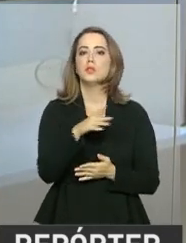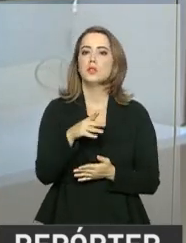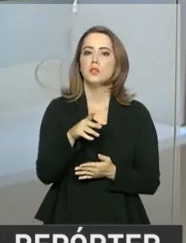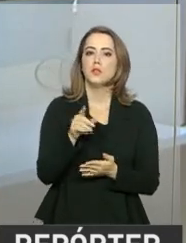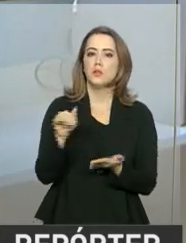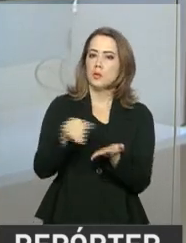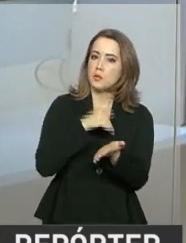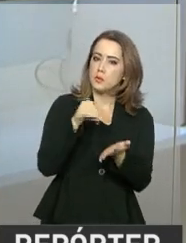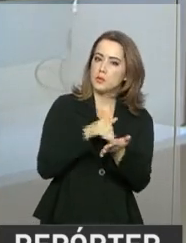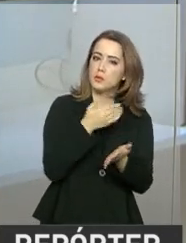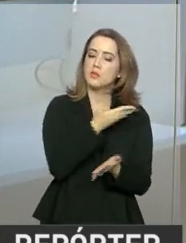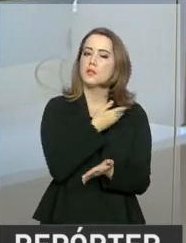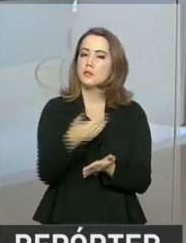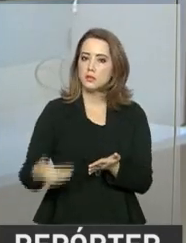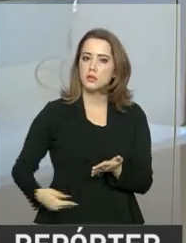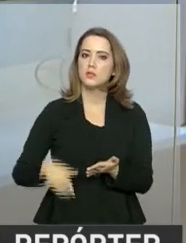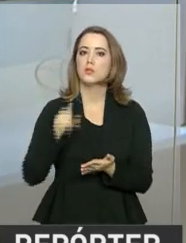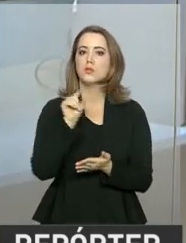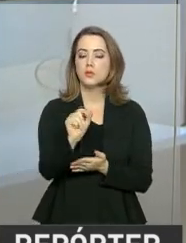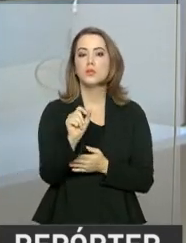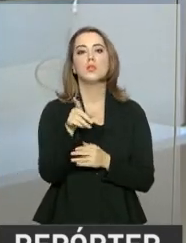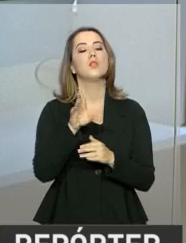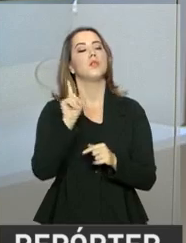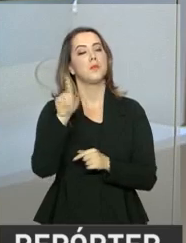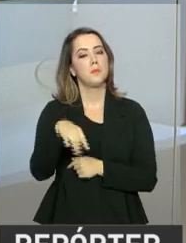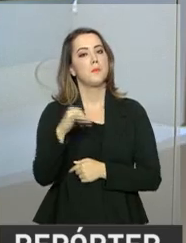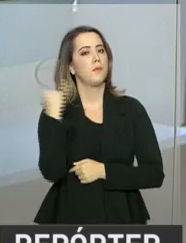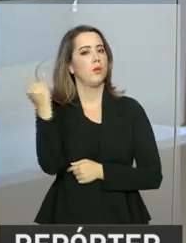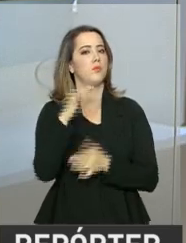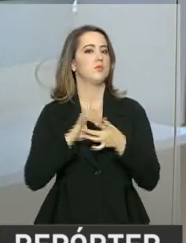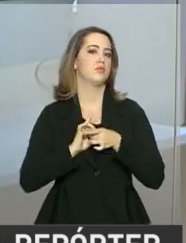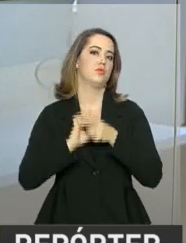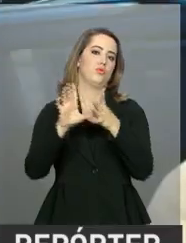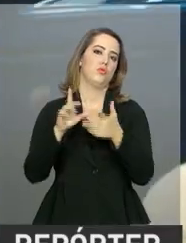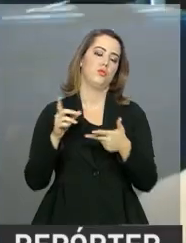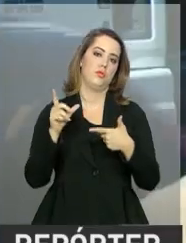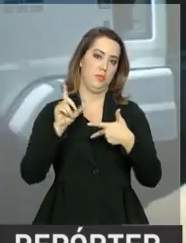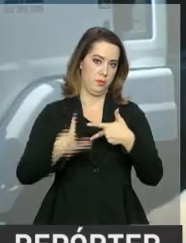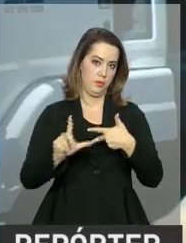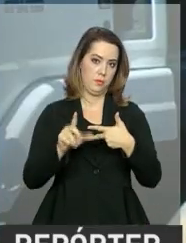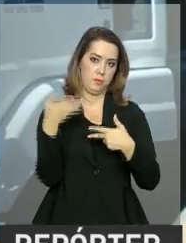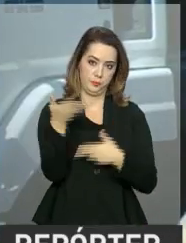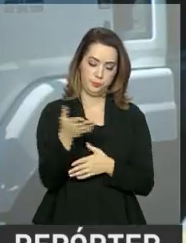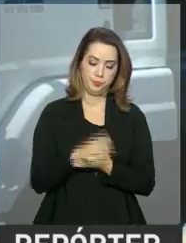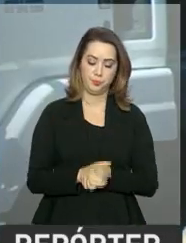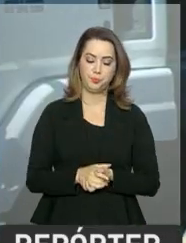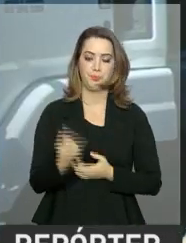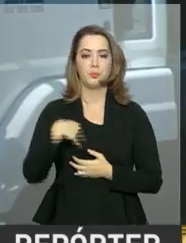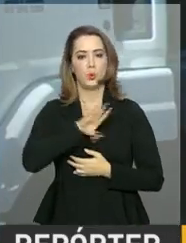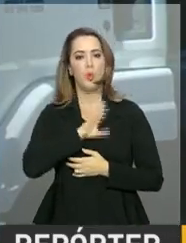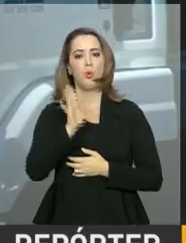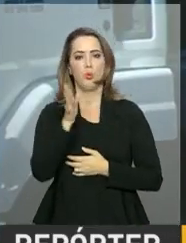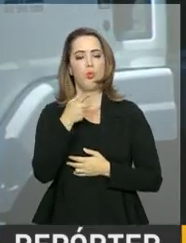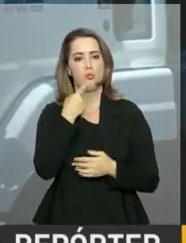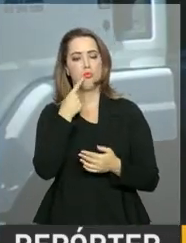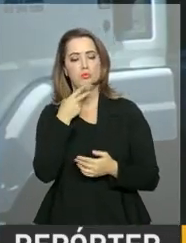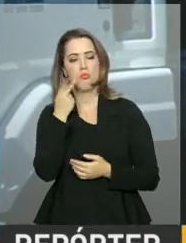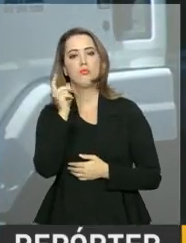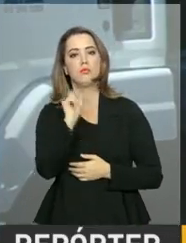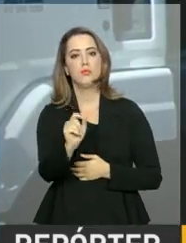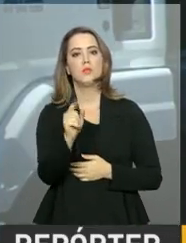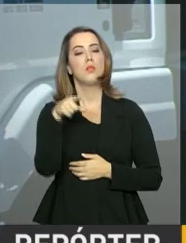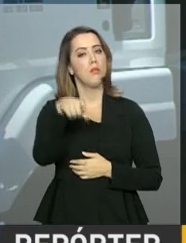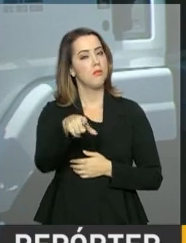Vieira Lima. Para ele, é importante manter a autonomia da Casa. O que nós estamos deixando claro é o seguinte: isso